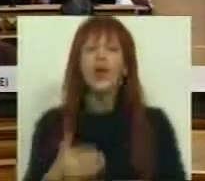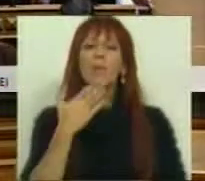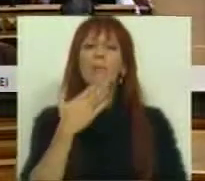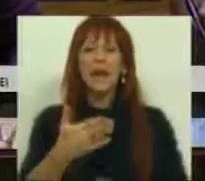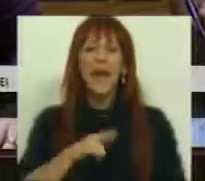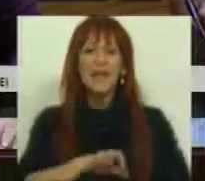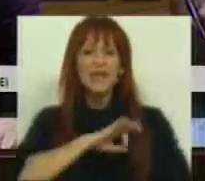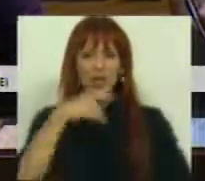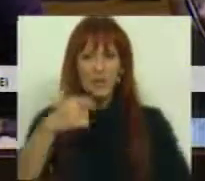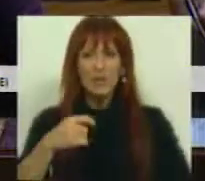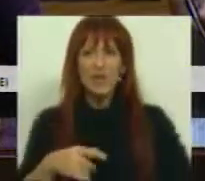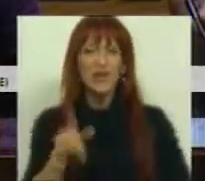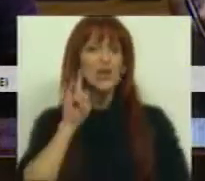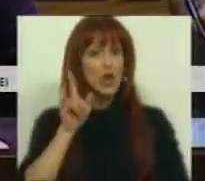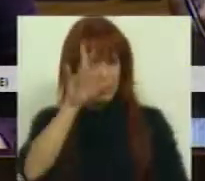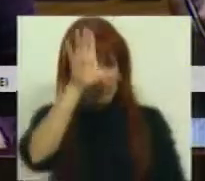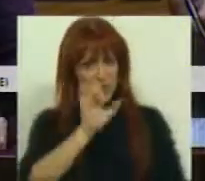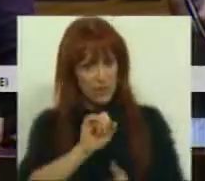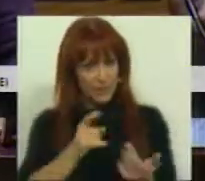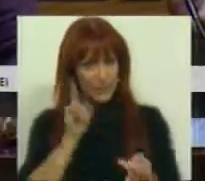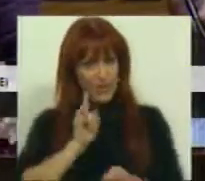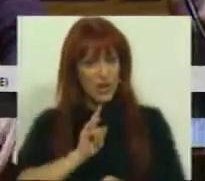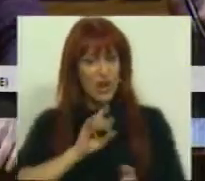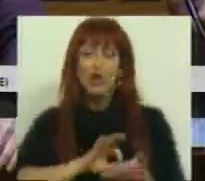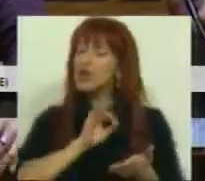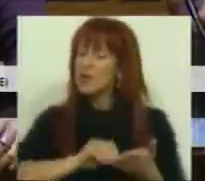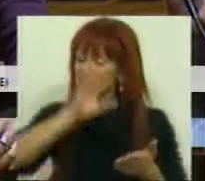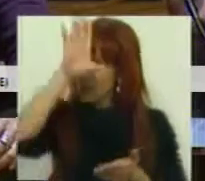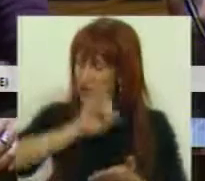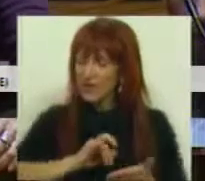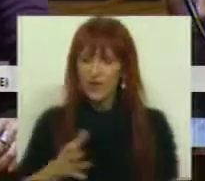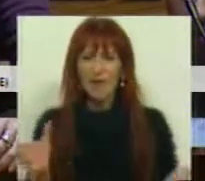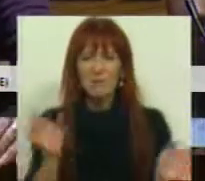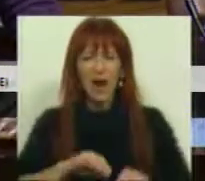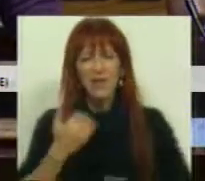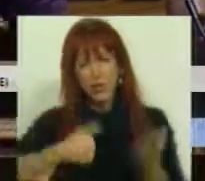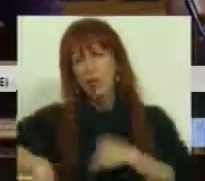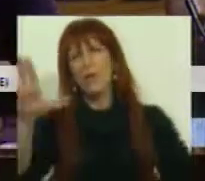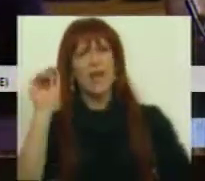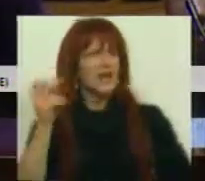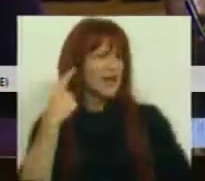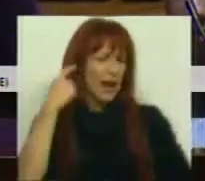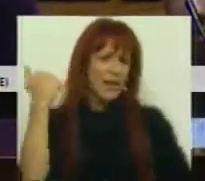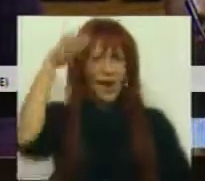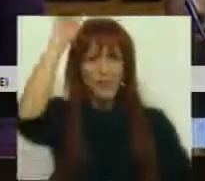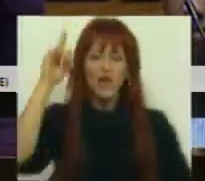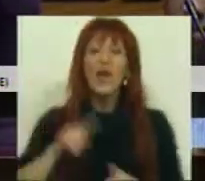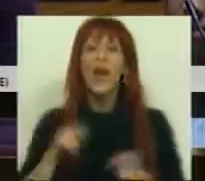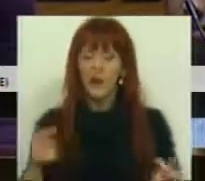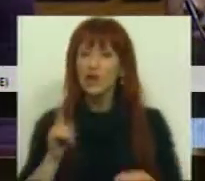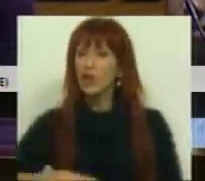Muito obrigada, Sra. Presidente, Sra. Ministra, Sr. Secretário de Estado. Mais de uma década depois é tempo